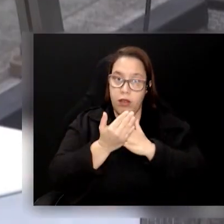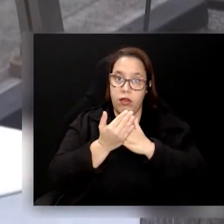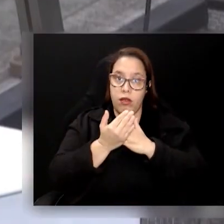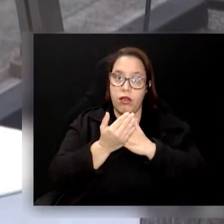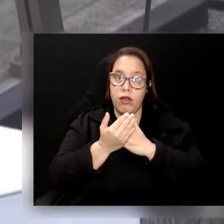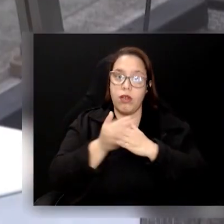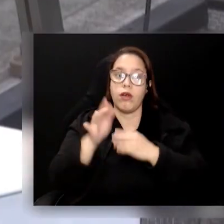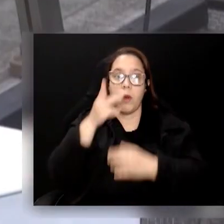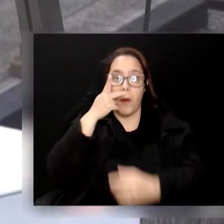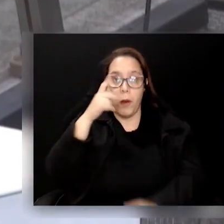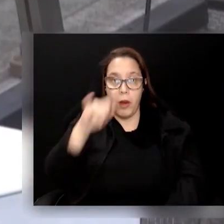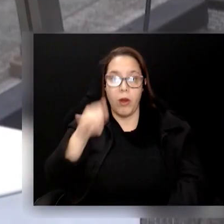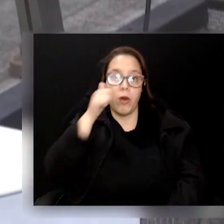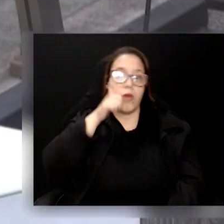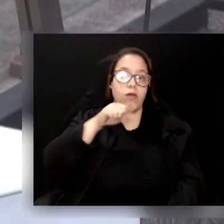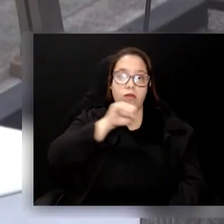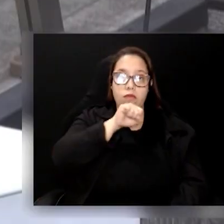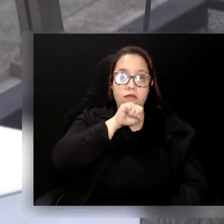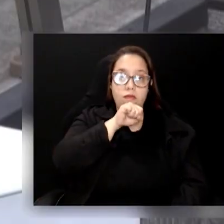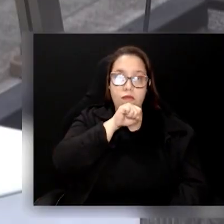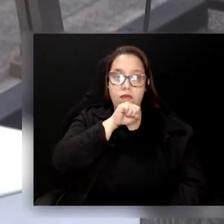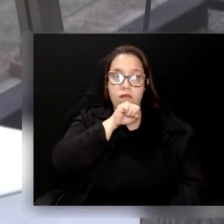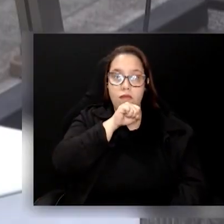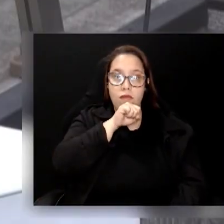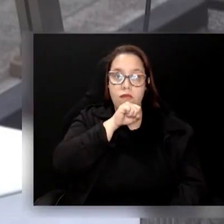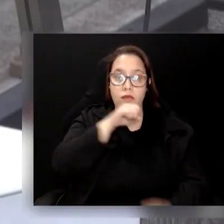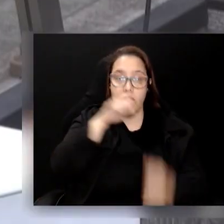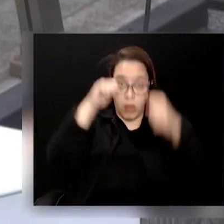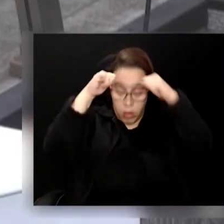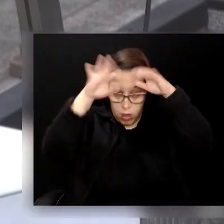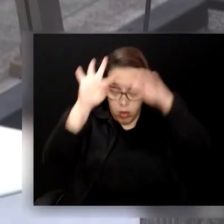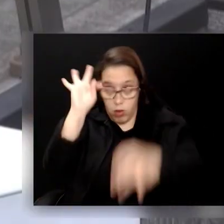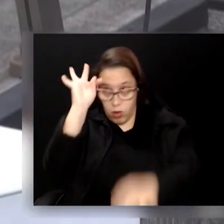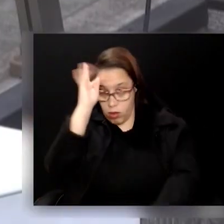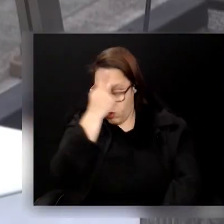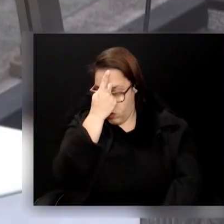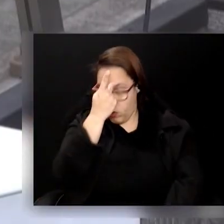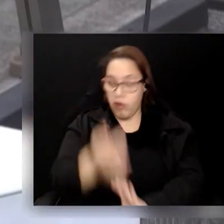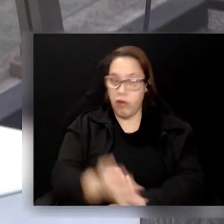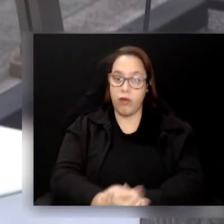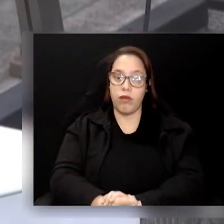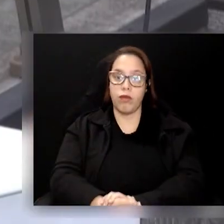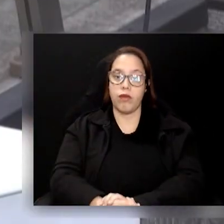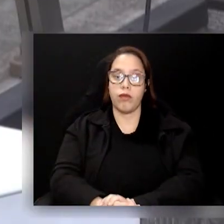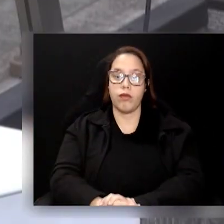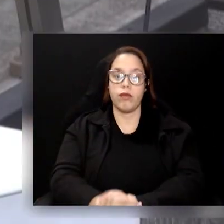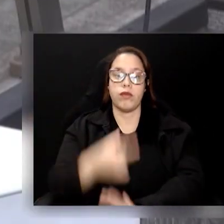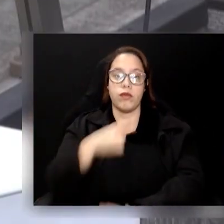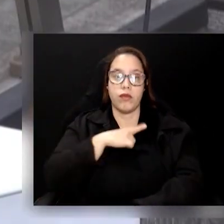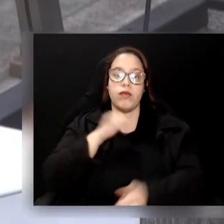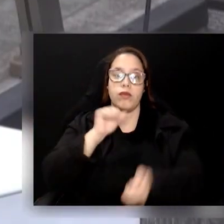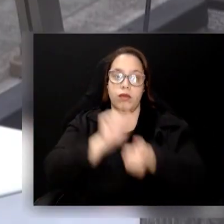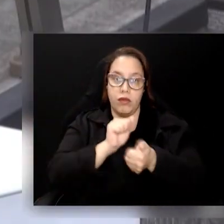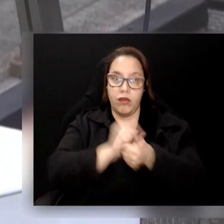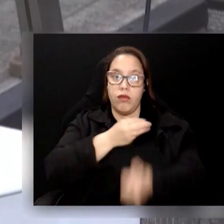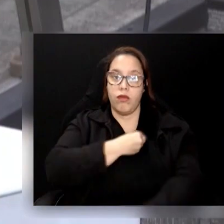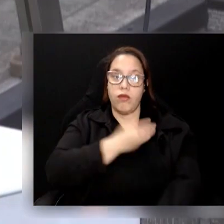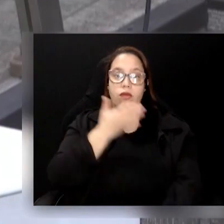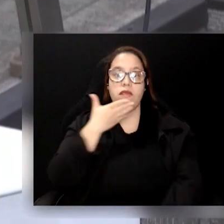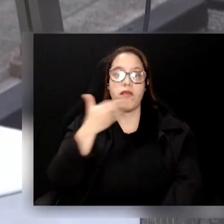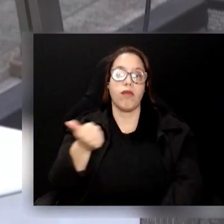às pessoas com TEA ou com TDAH, para que eles tenham uma qualidade de vida melhor. E nós vimos que a